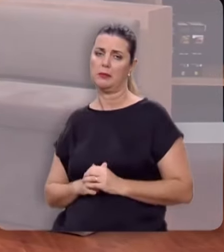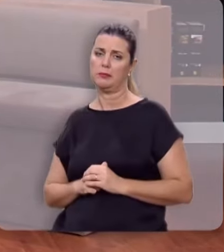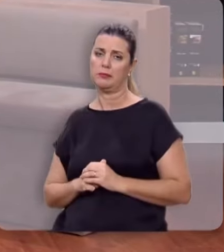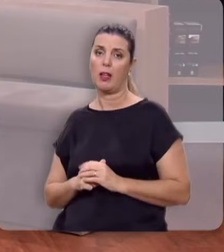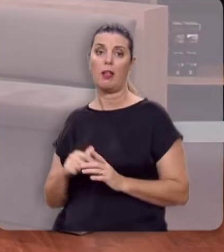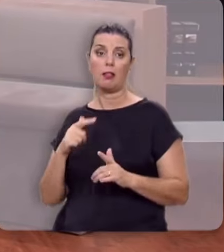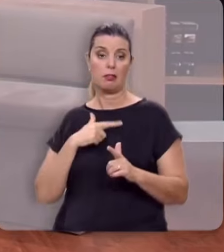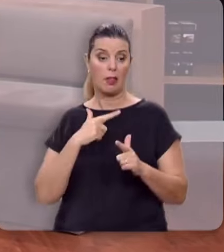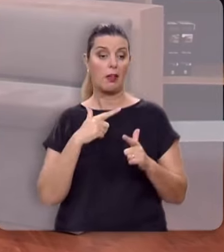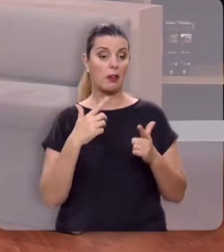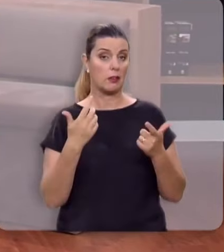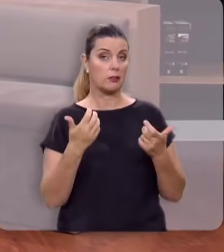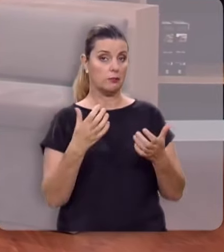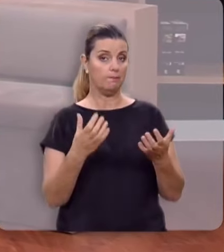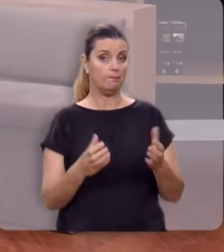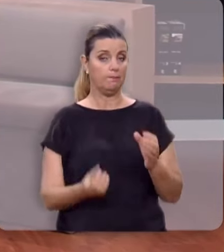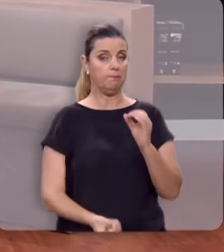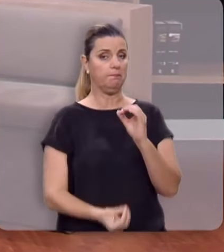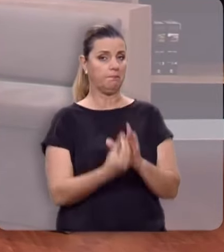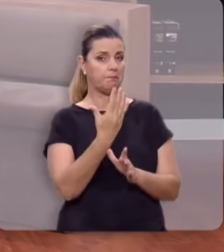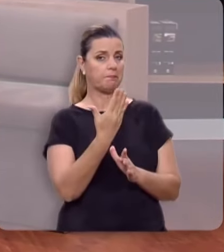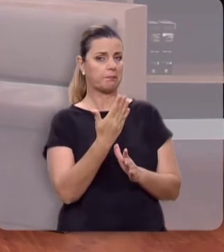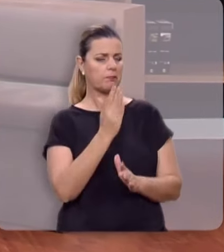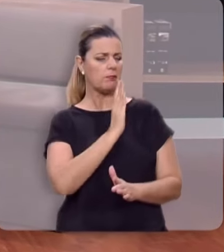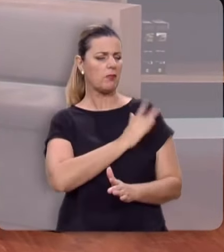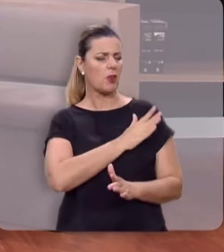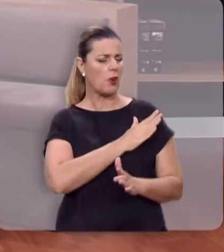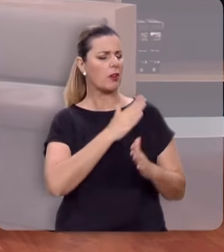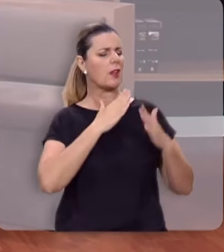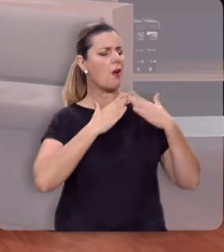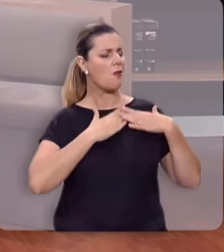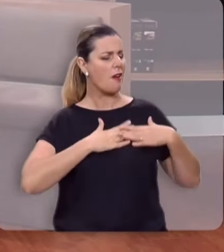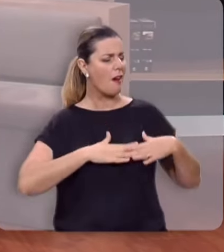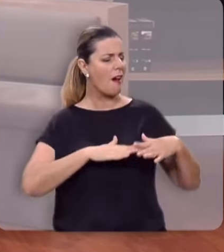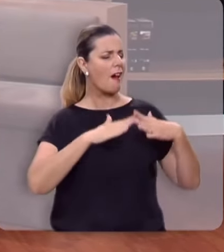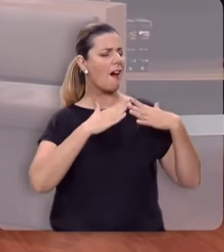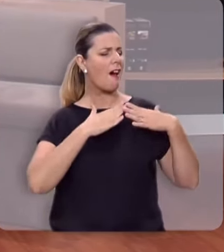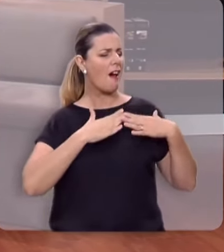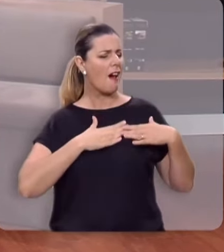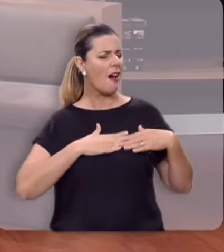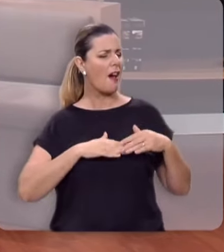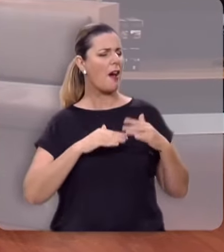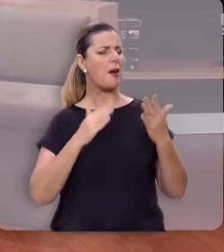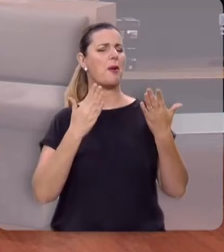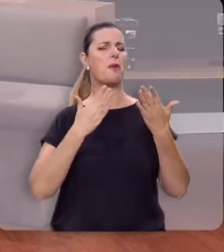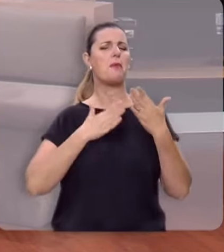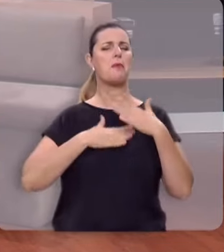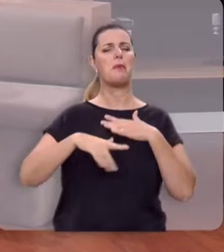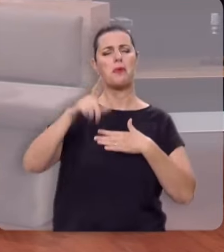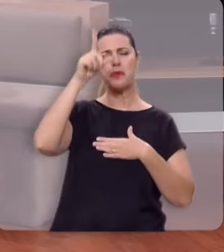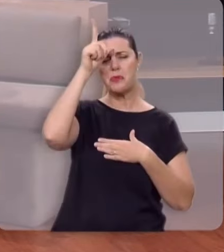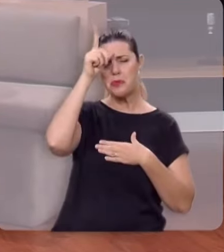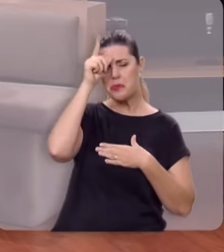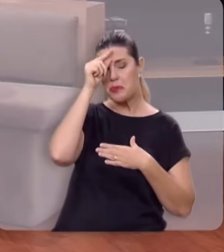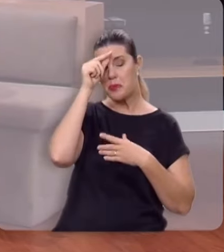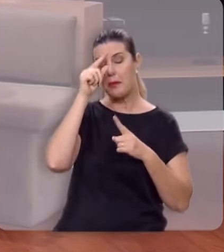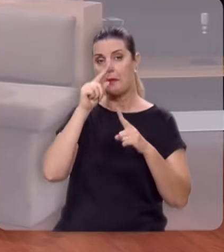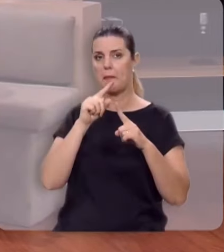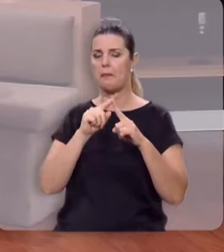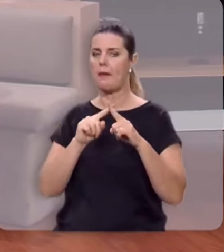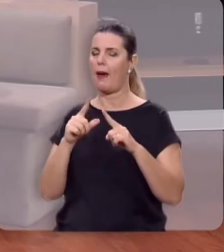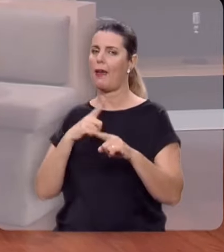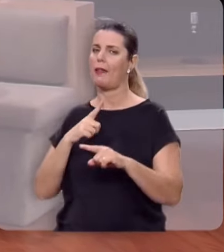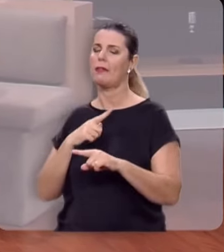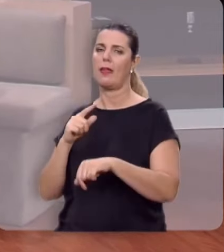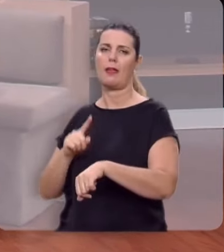Há situações em que o coração está calmo, sereno e tranquilo, mas há